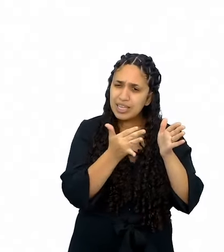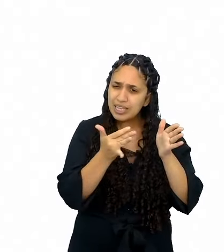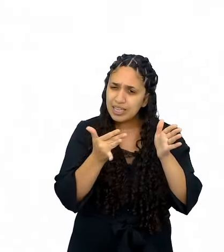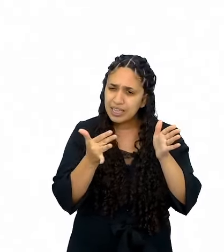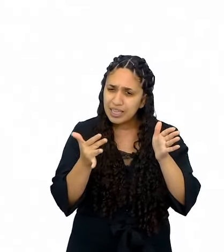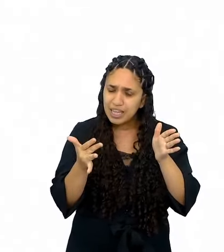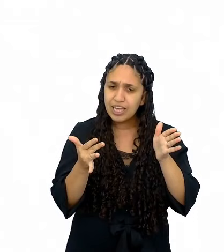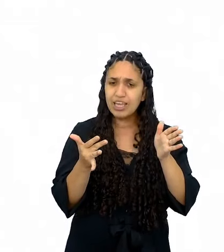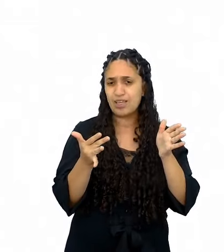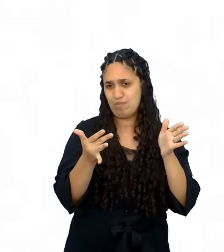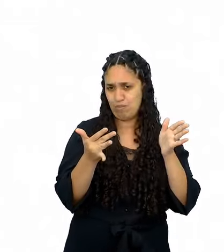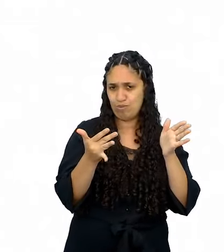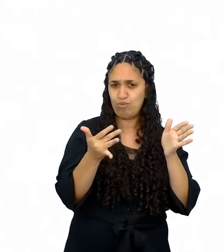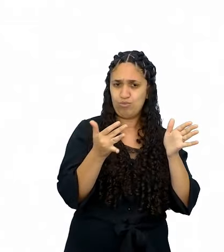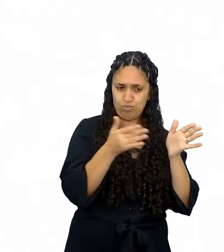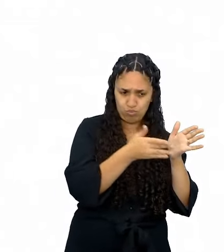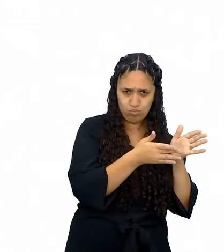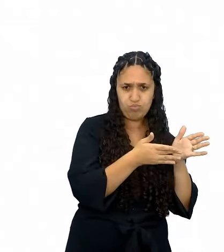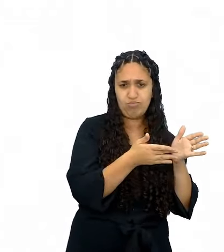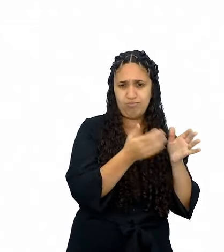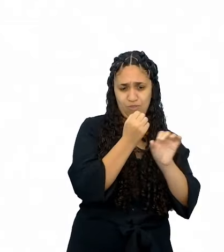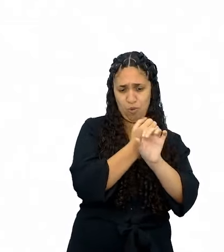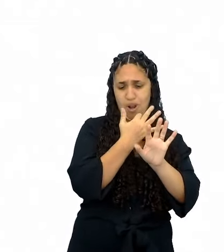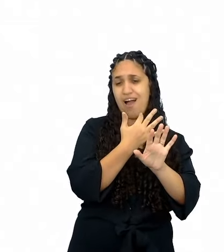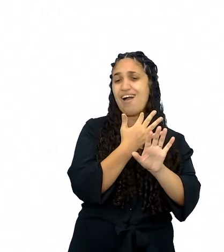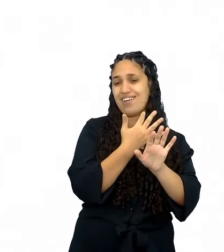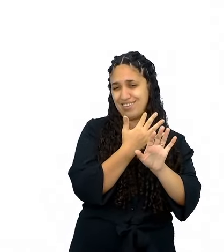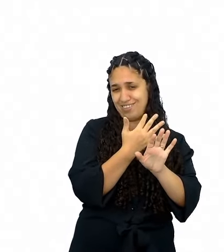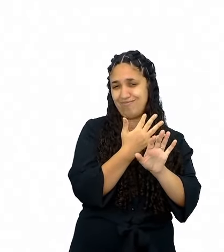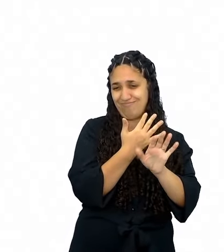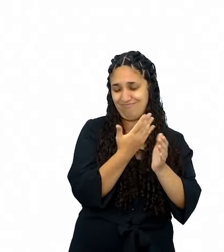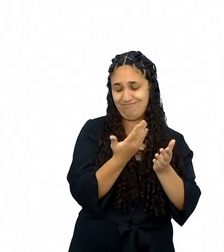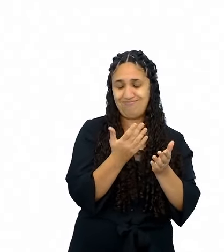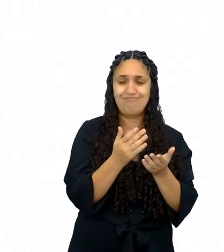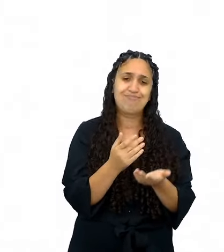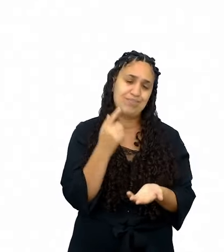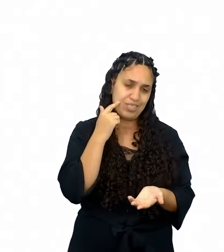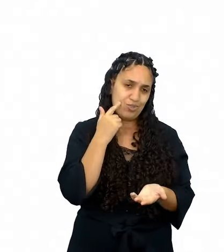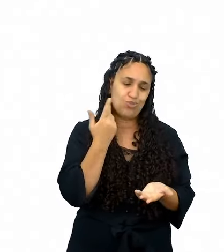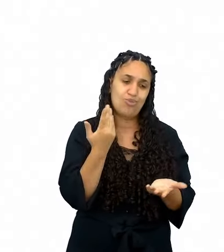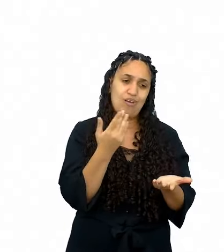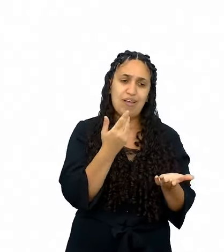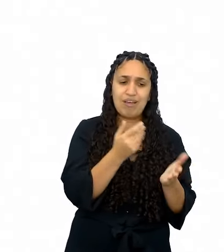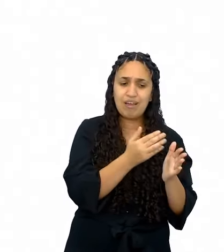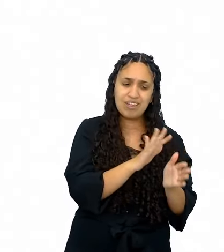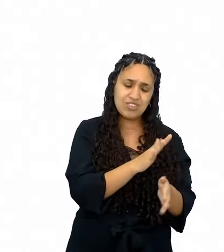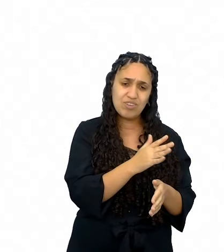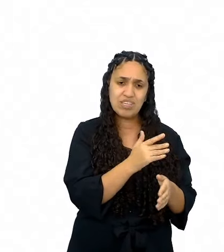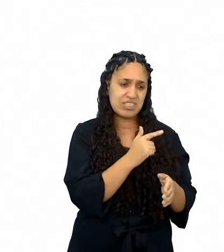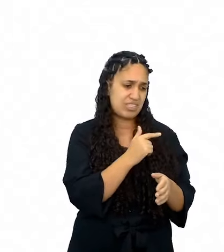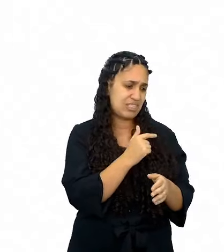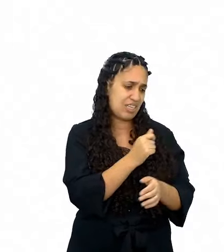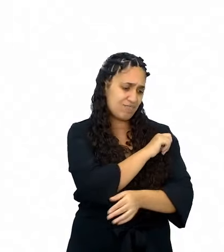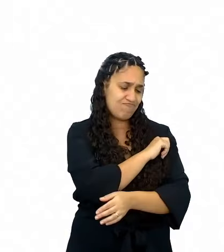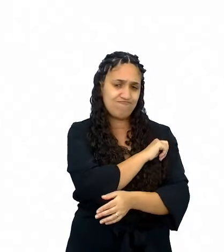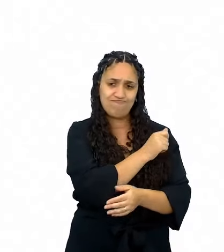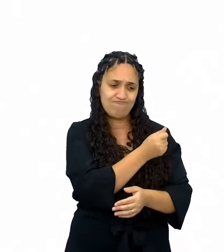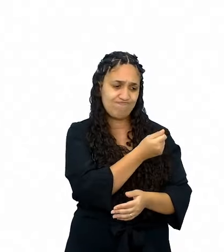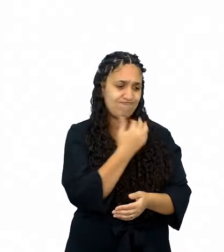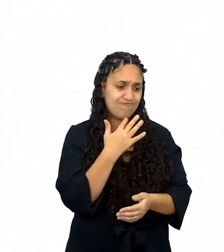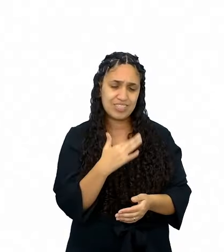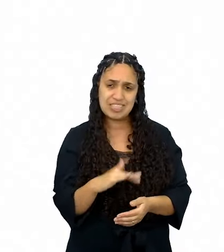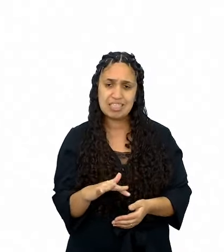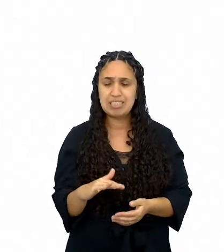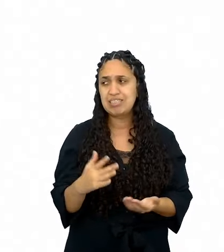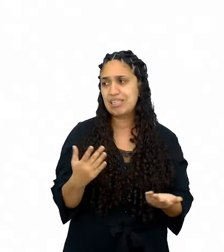talvez as crianças não tiveram uma oportunidade tão grande, né, para aprender a fazer um resumo. E aqui no 5º ano a gente não pode, né, deixarmos